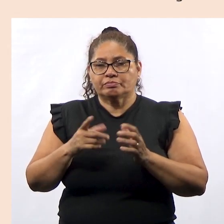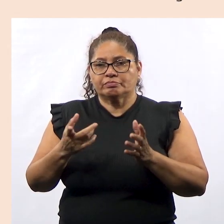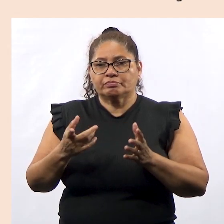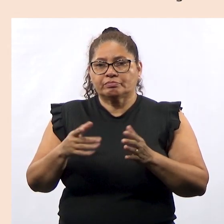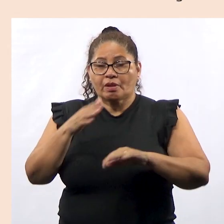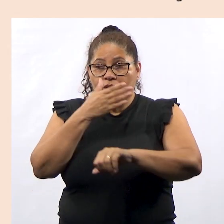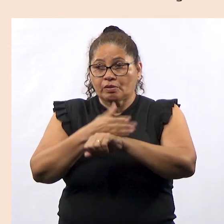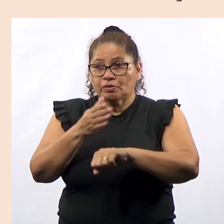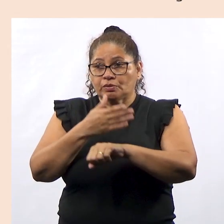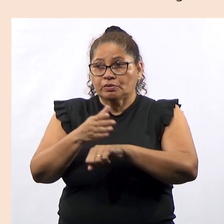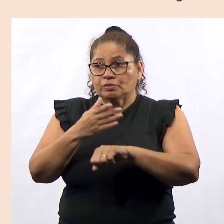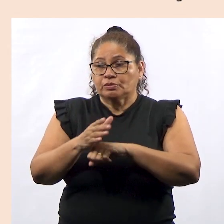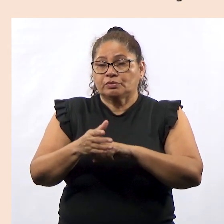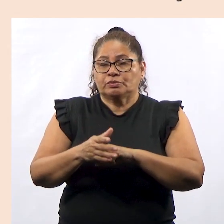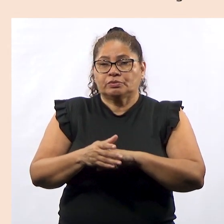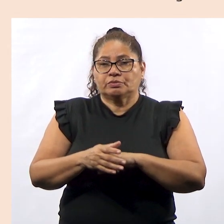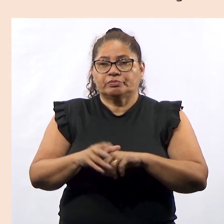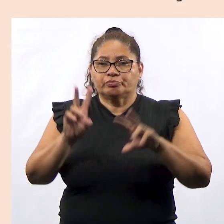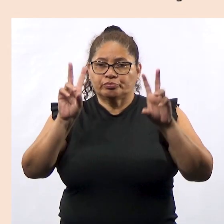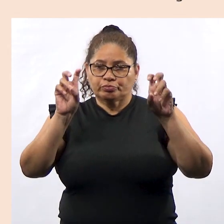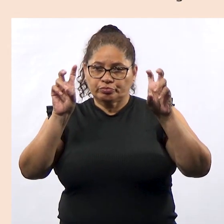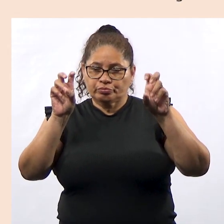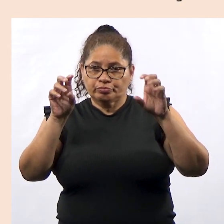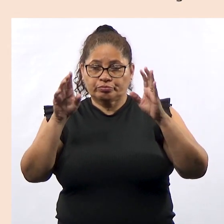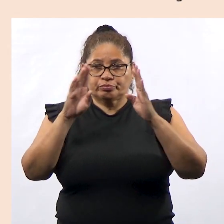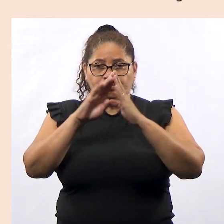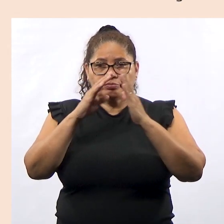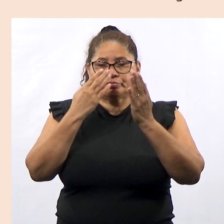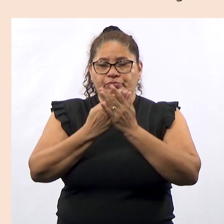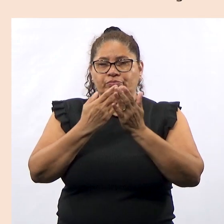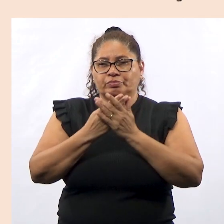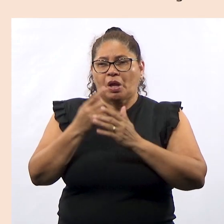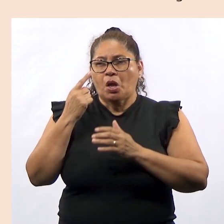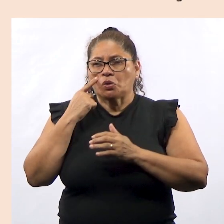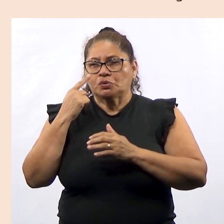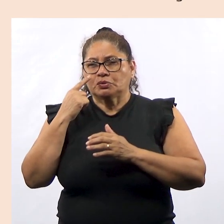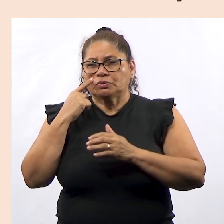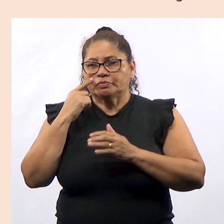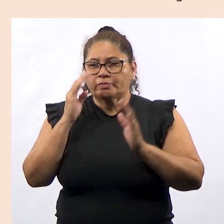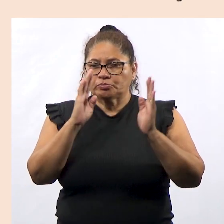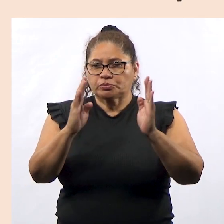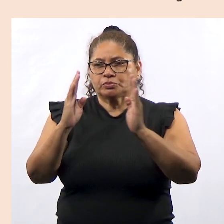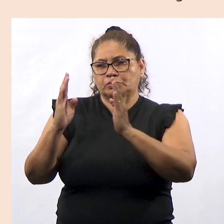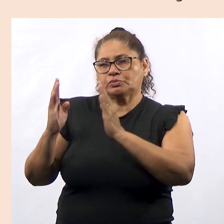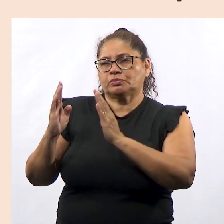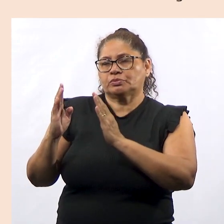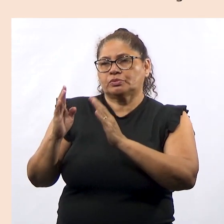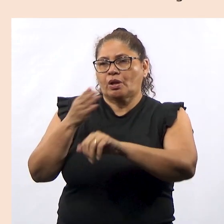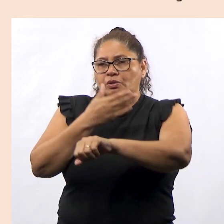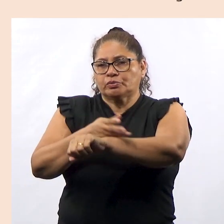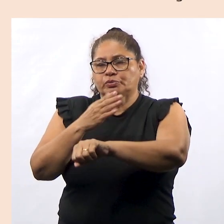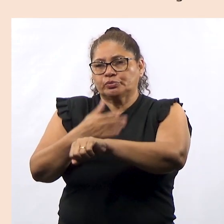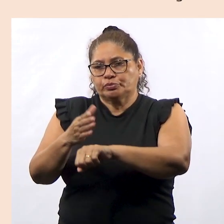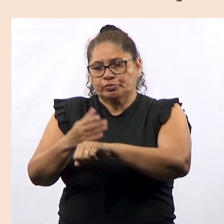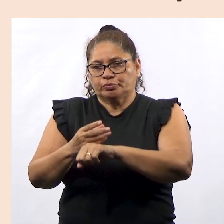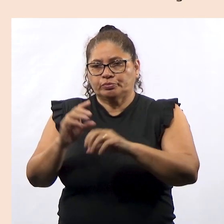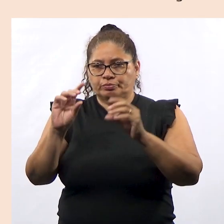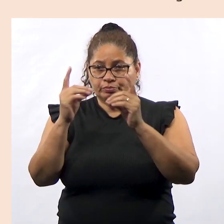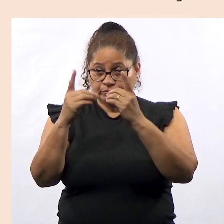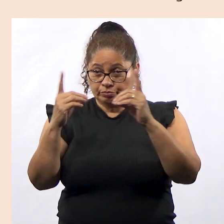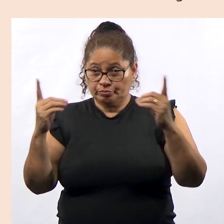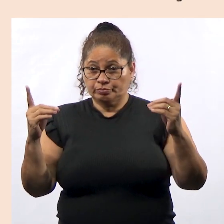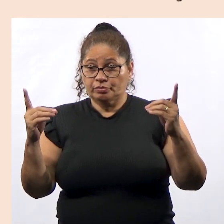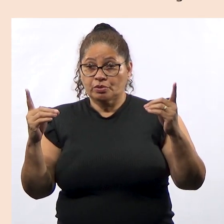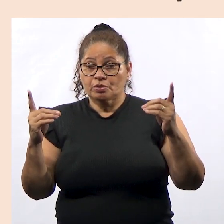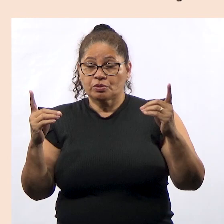numa prática didática no contexto escolar. Muitas vezes a gente só vê esta parte aqui, que é a prática didática. Só que